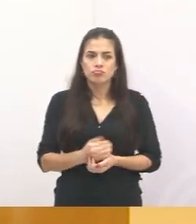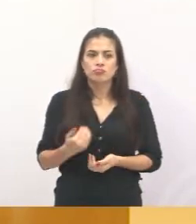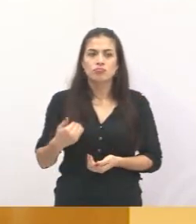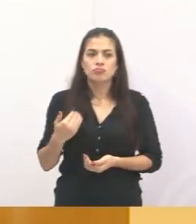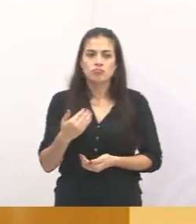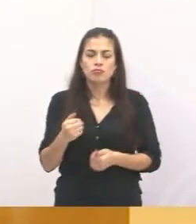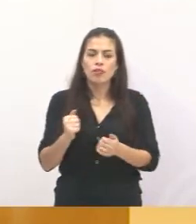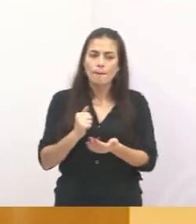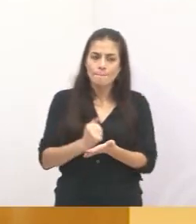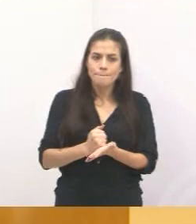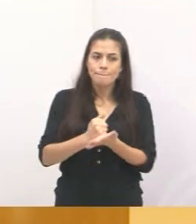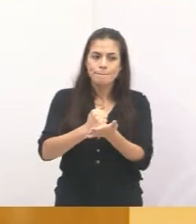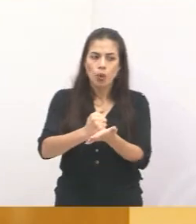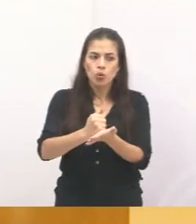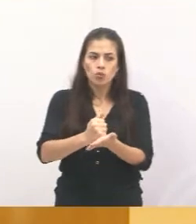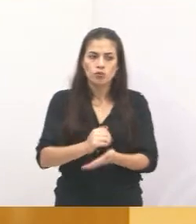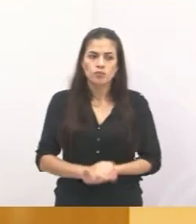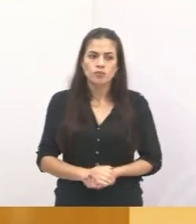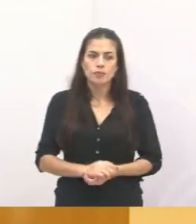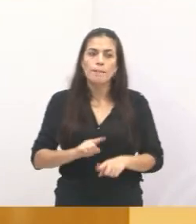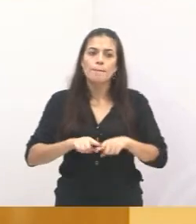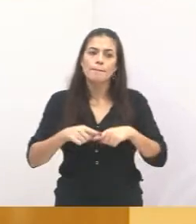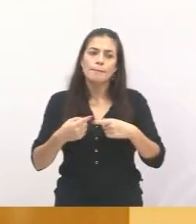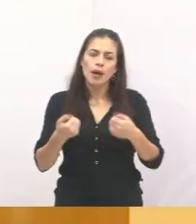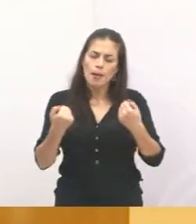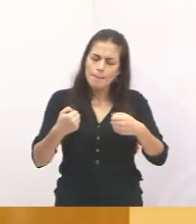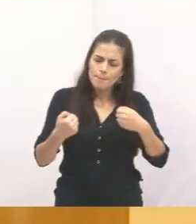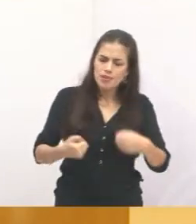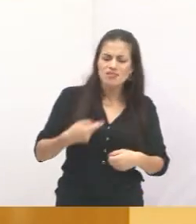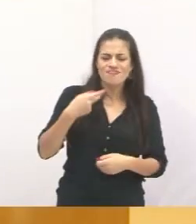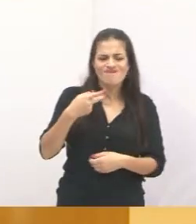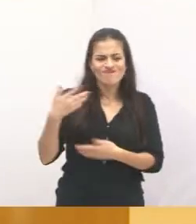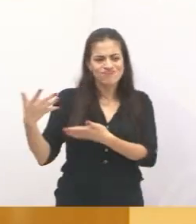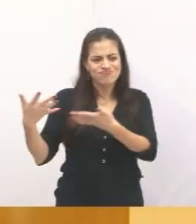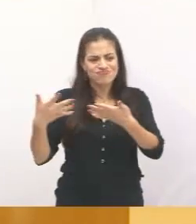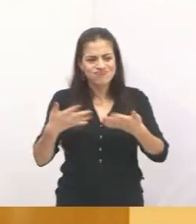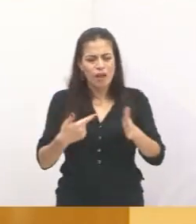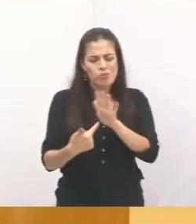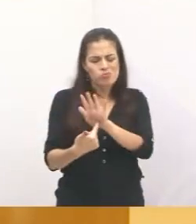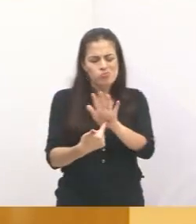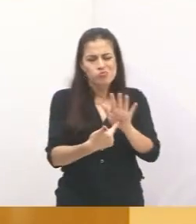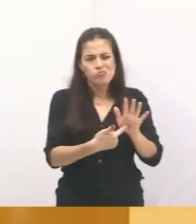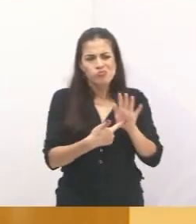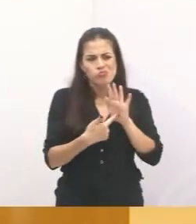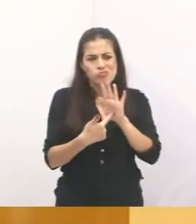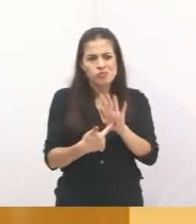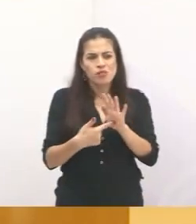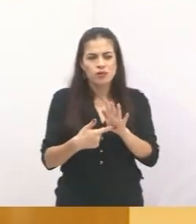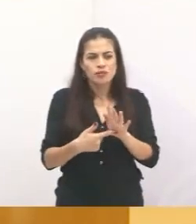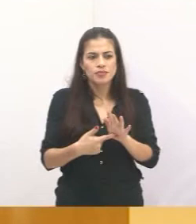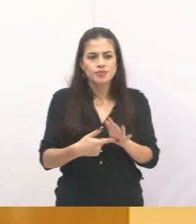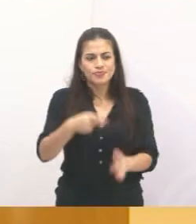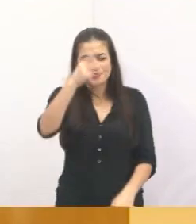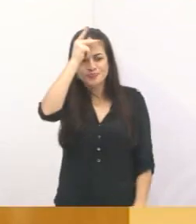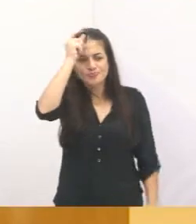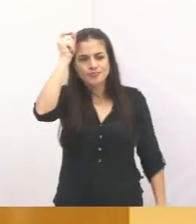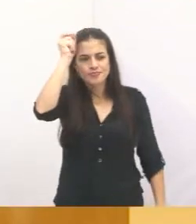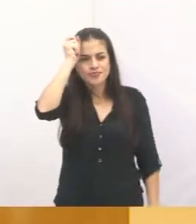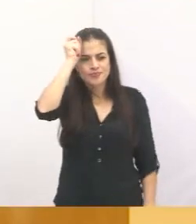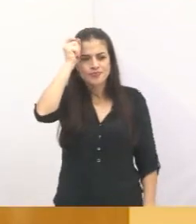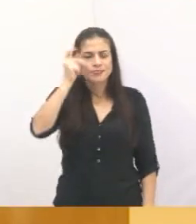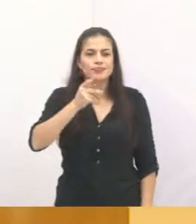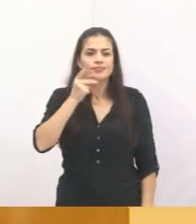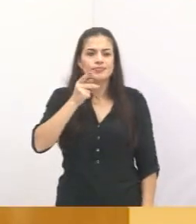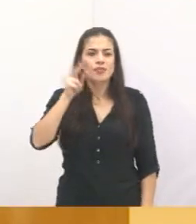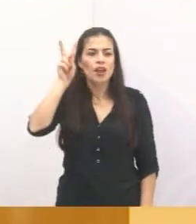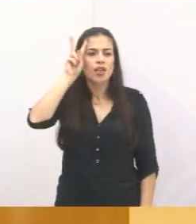meu apoio. Mas tive que fazer esse recorte aqui, diante da manifestação que Vossa Excelência fez aqui na